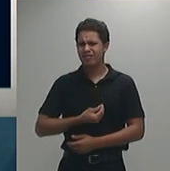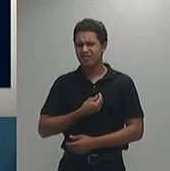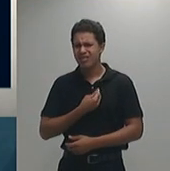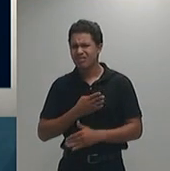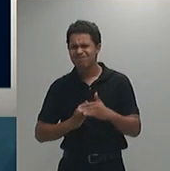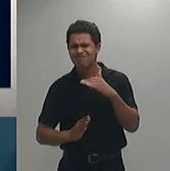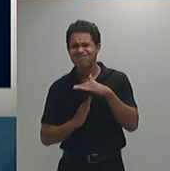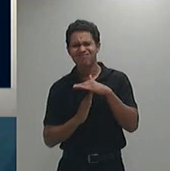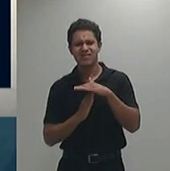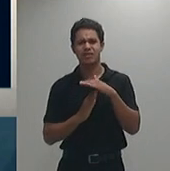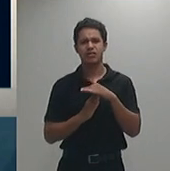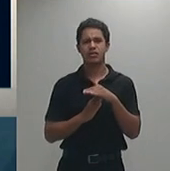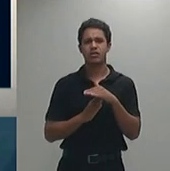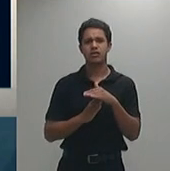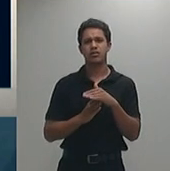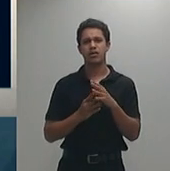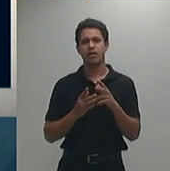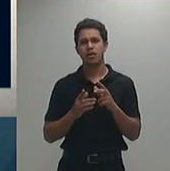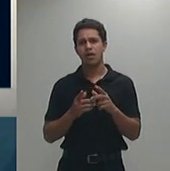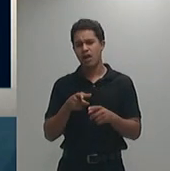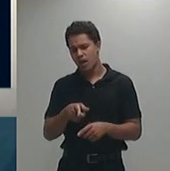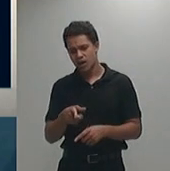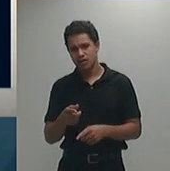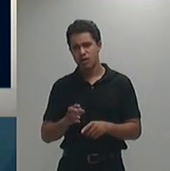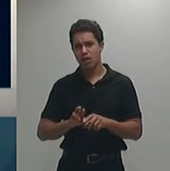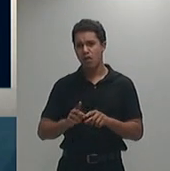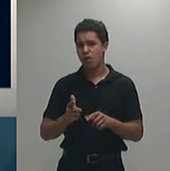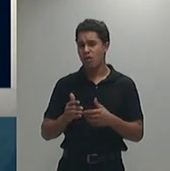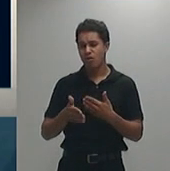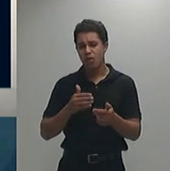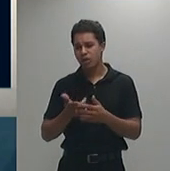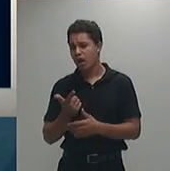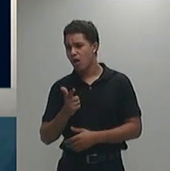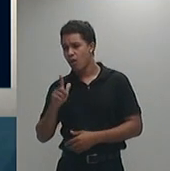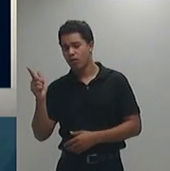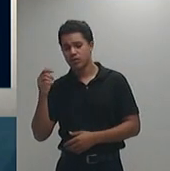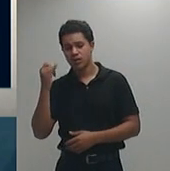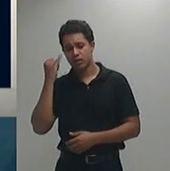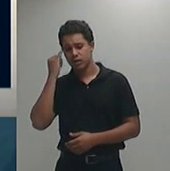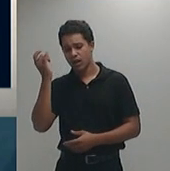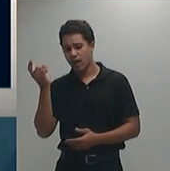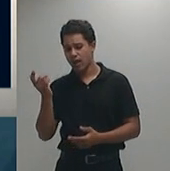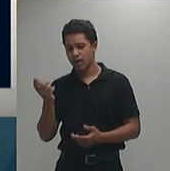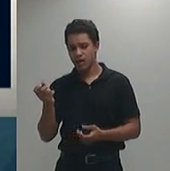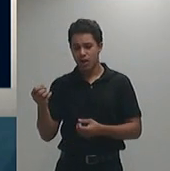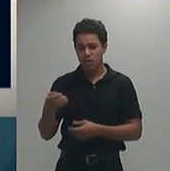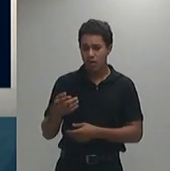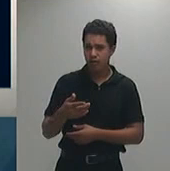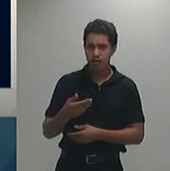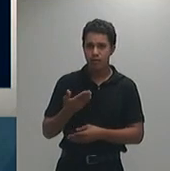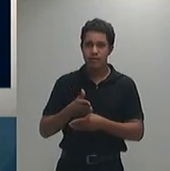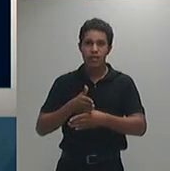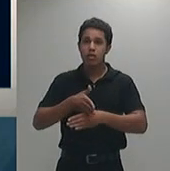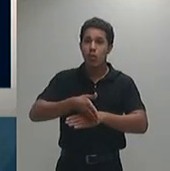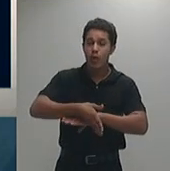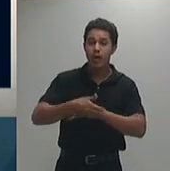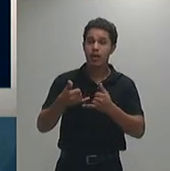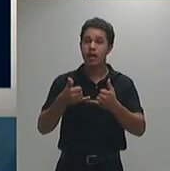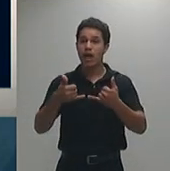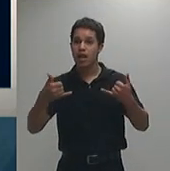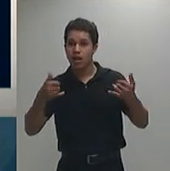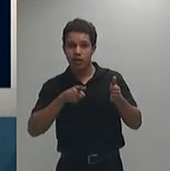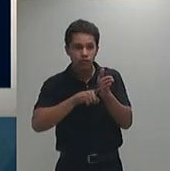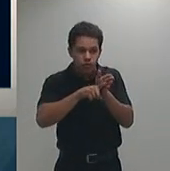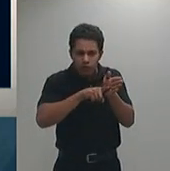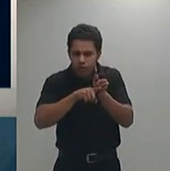tão qualquer outra desdobramentos não entra na linha de investigação